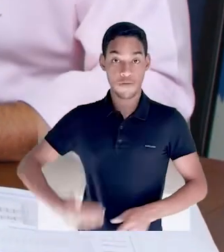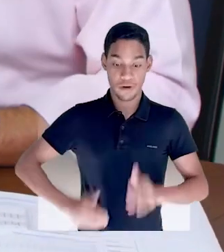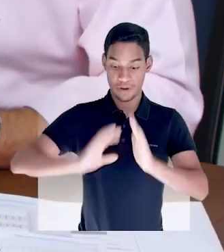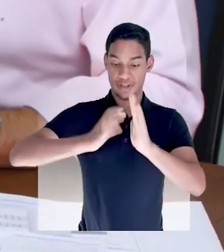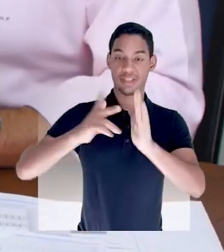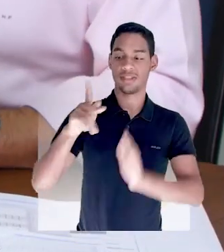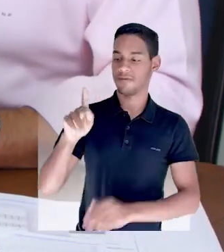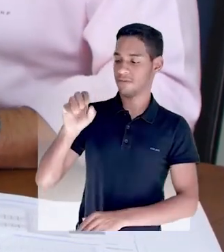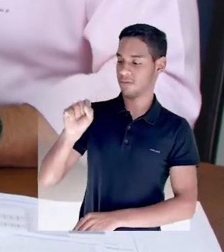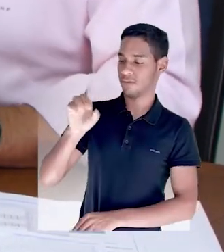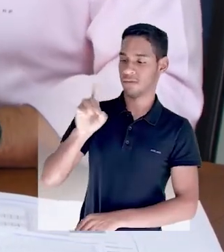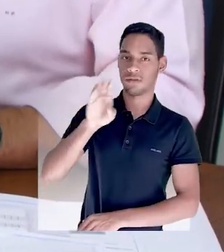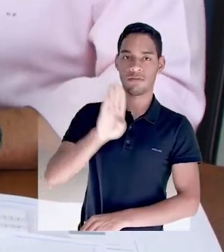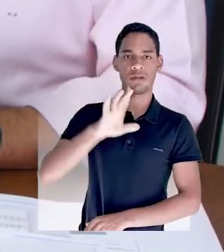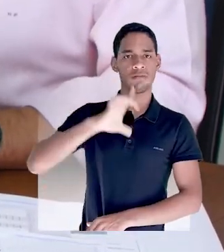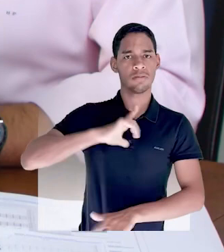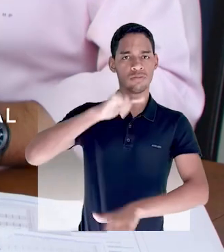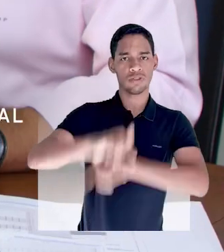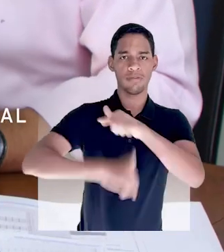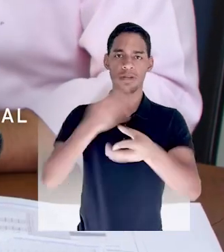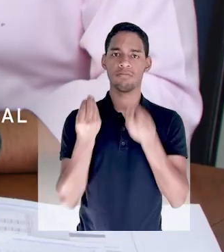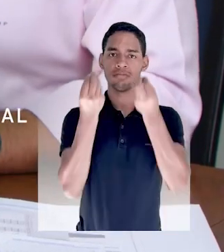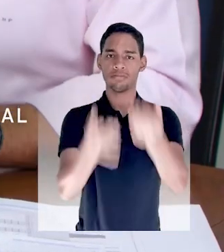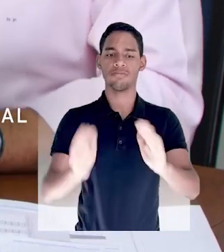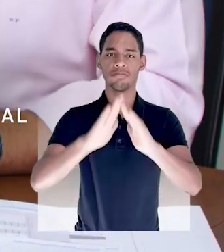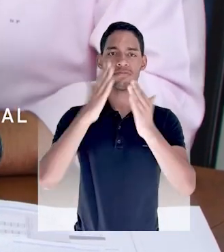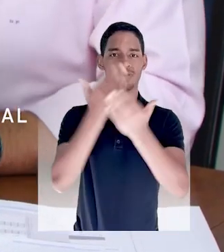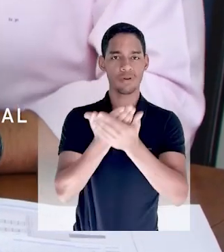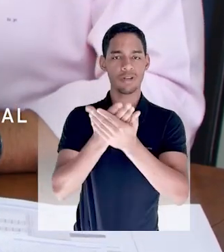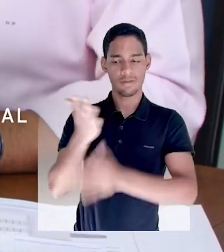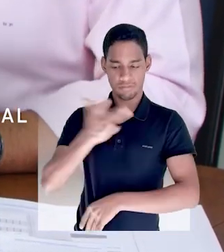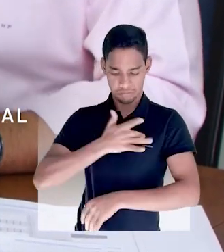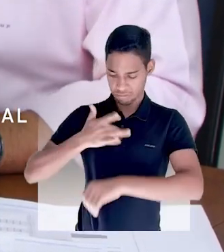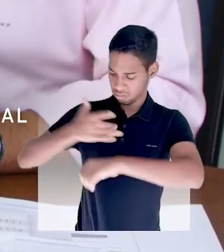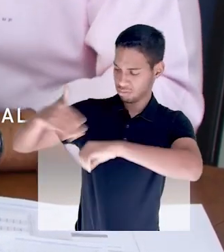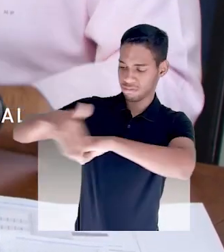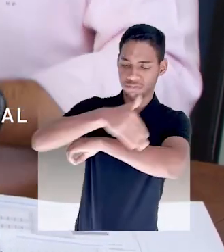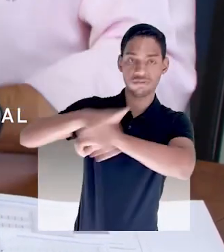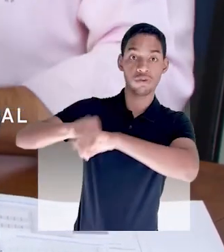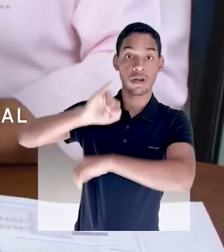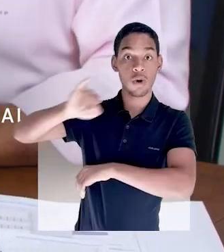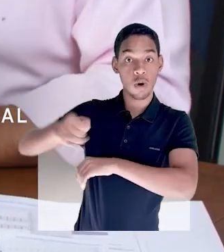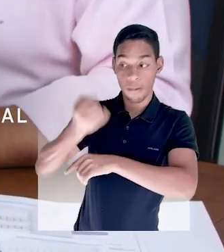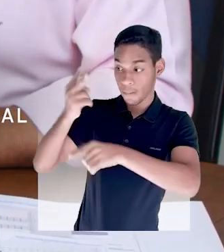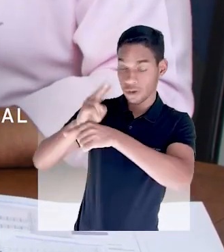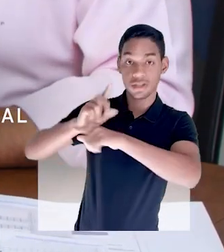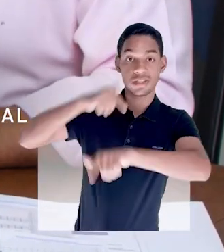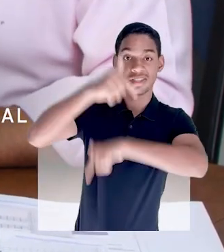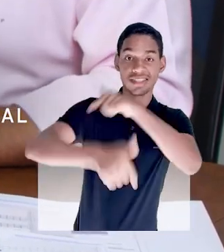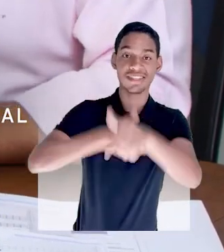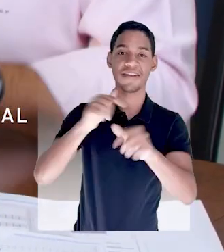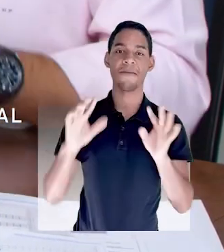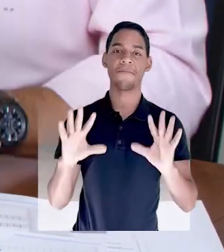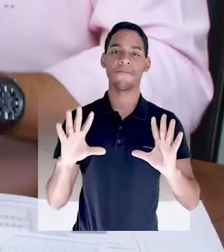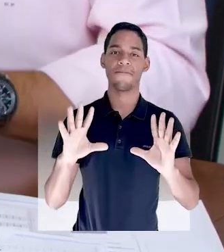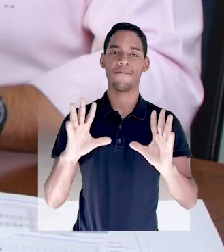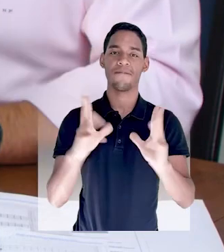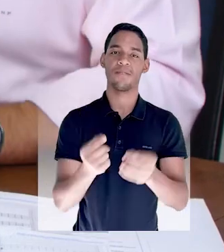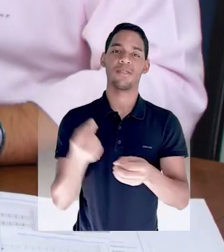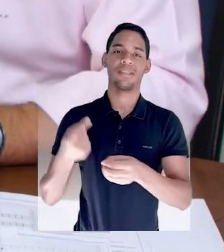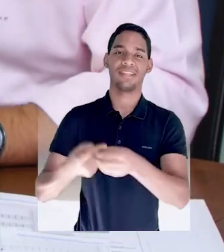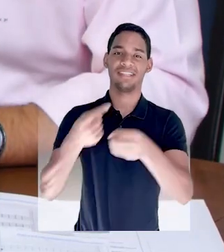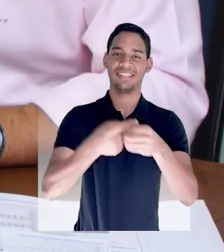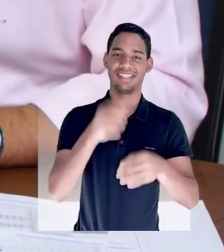O governo do PSDB faz gestão para levar escola, saúde, asfalto e oportunidade de emprego para todas